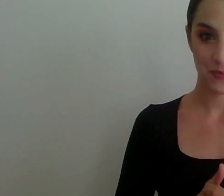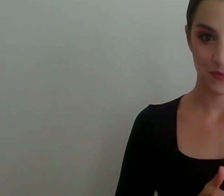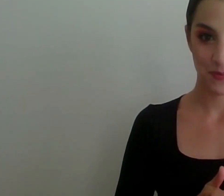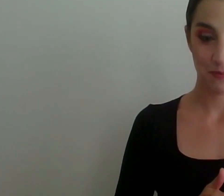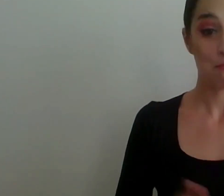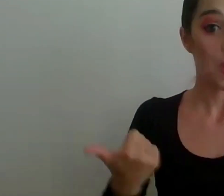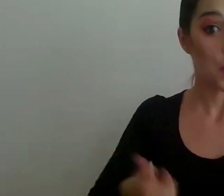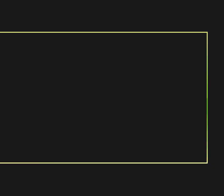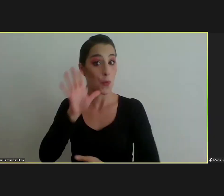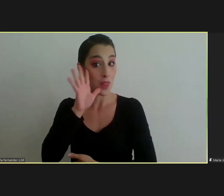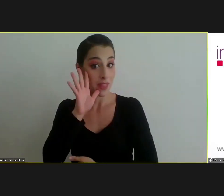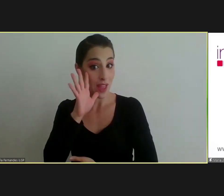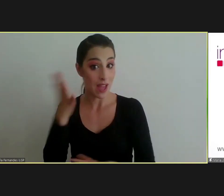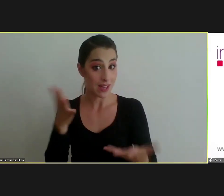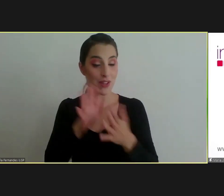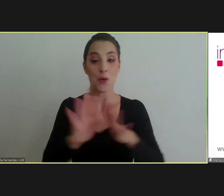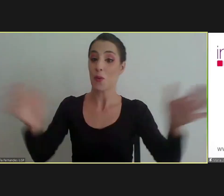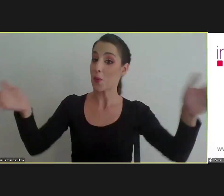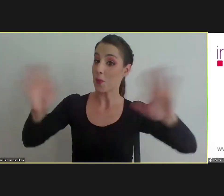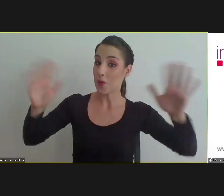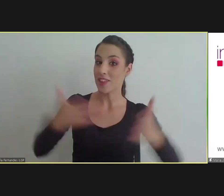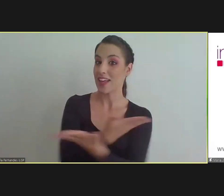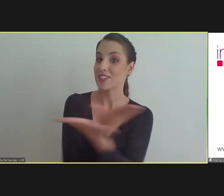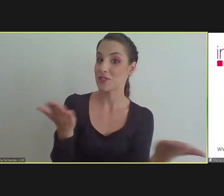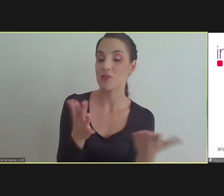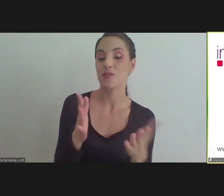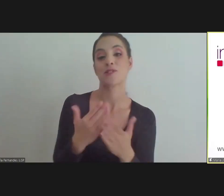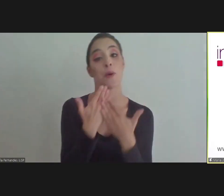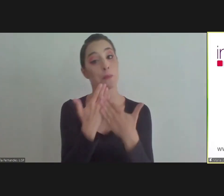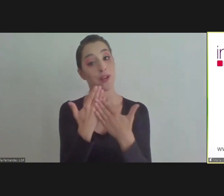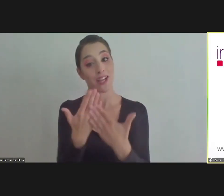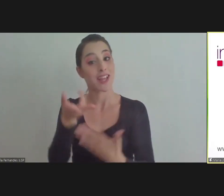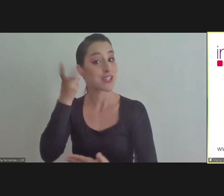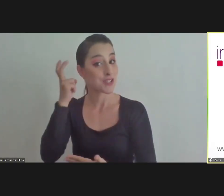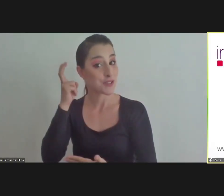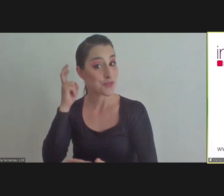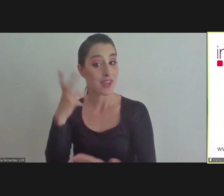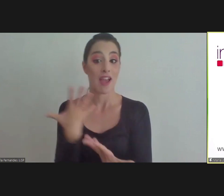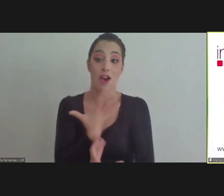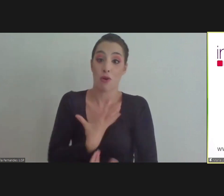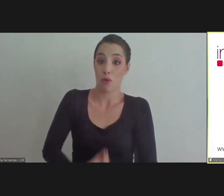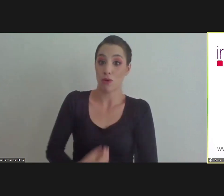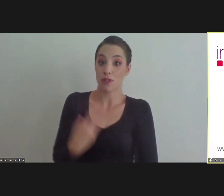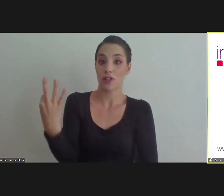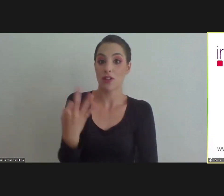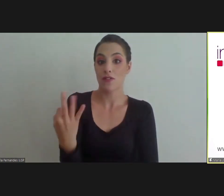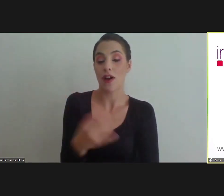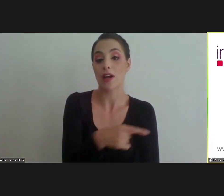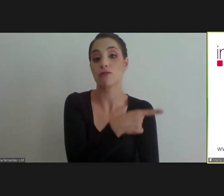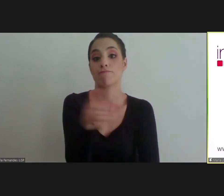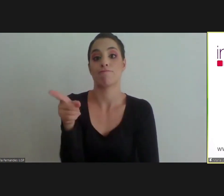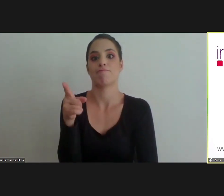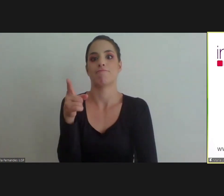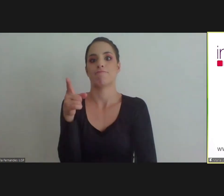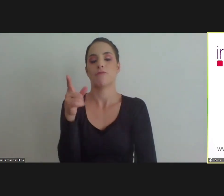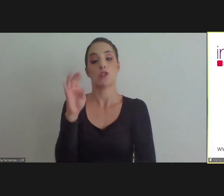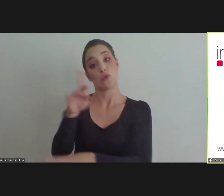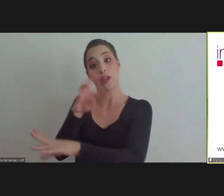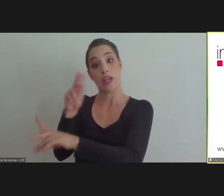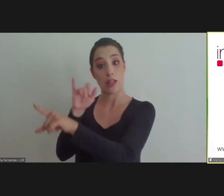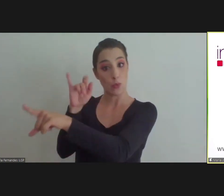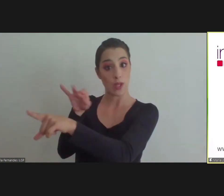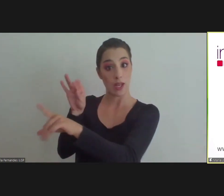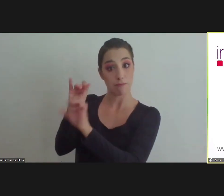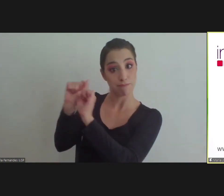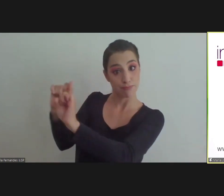Boa tarde, olá a todos e a todas, obrigada Sofia. É um gosto poder estar aqui hoje para explorar com o nosso painel